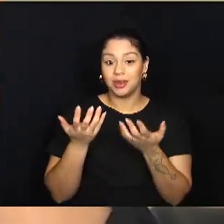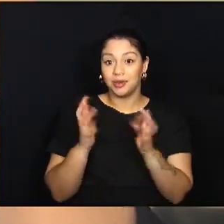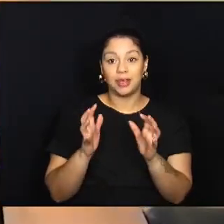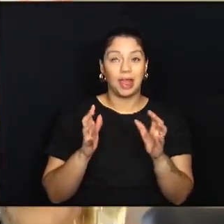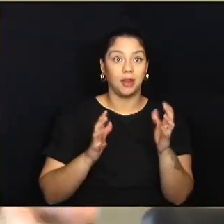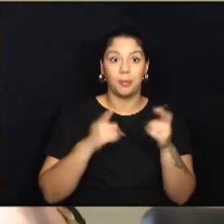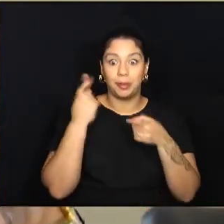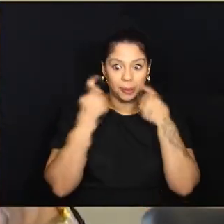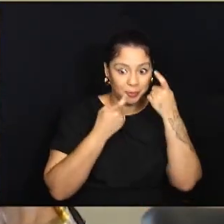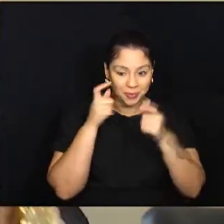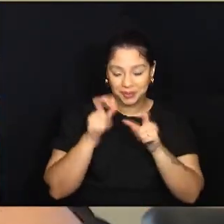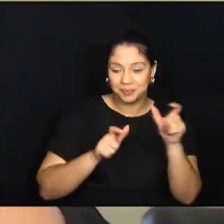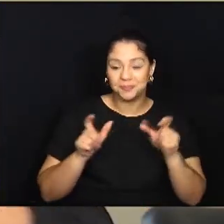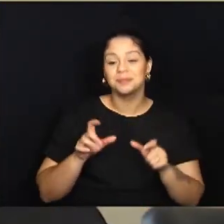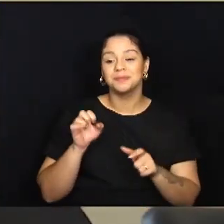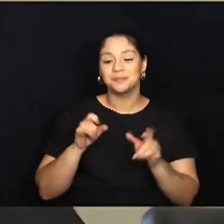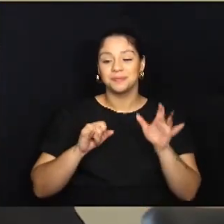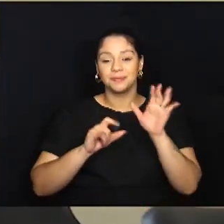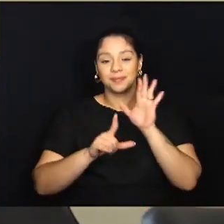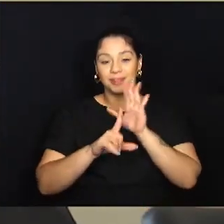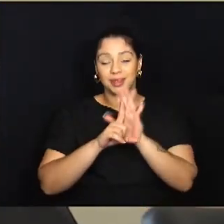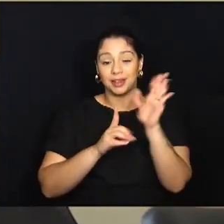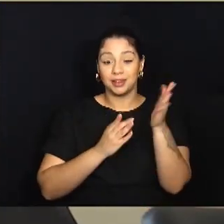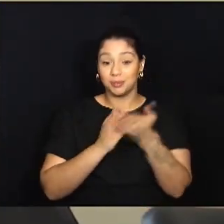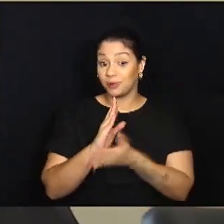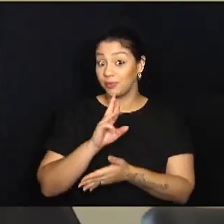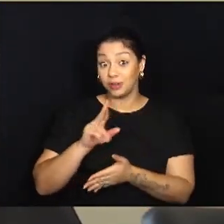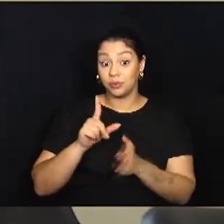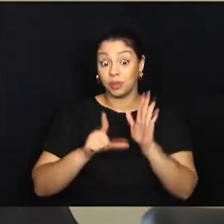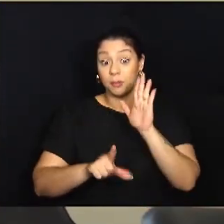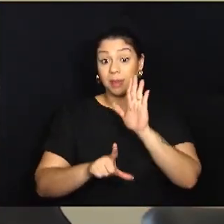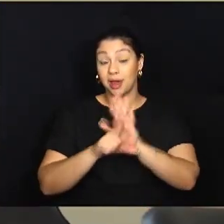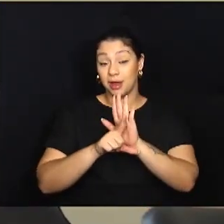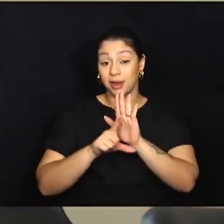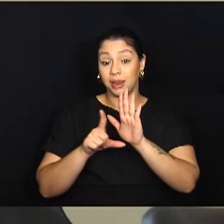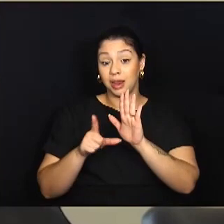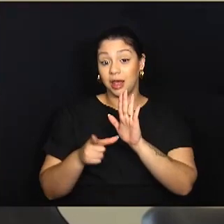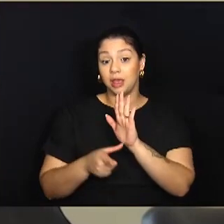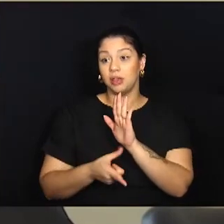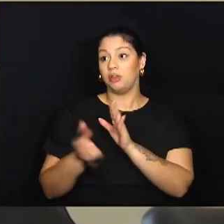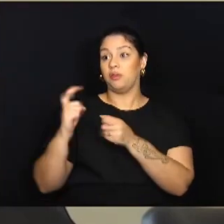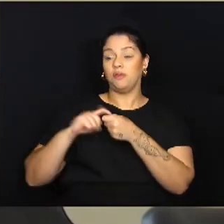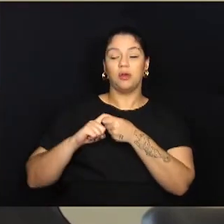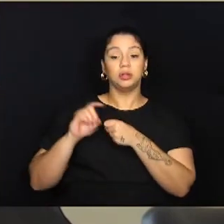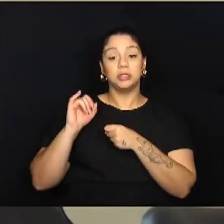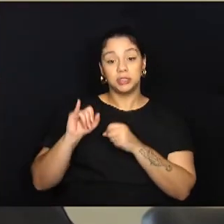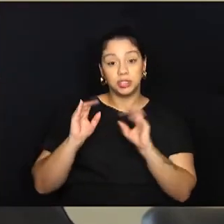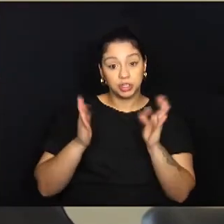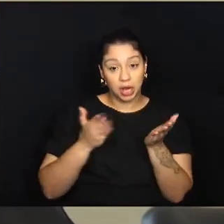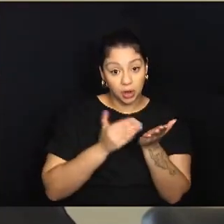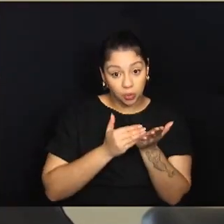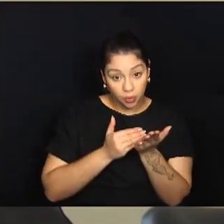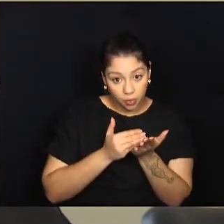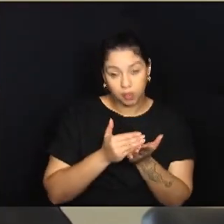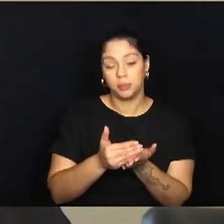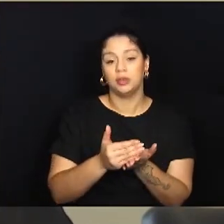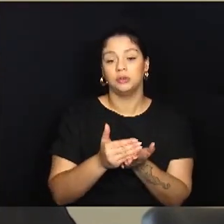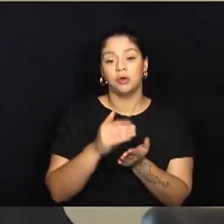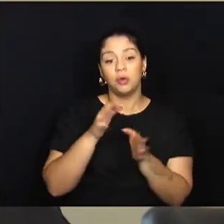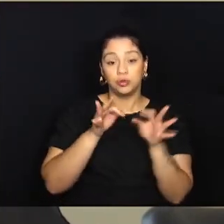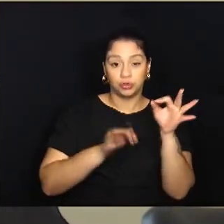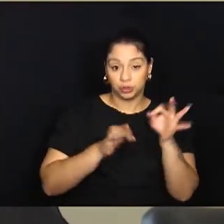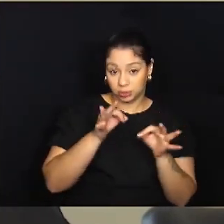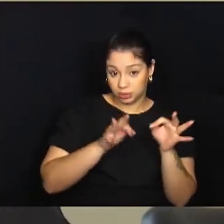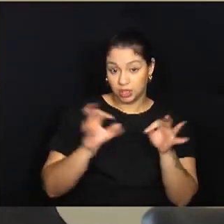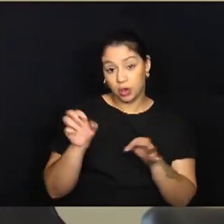ninguém, se essa lei for aprovada, essa não é uma lei retroativa. Quem já começou o processo de cidadania, seja ele judicial